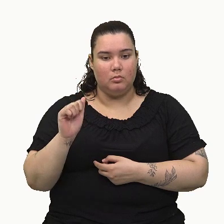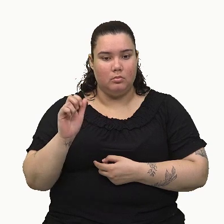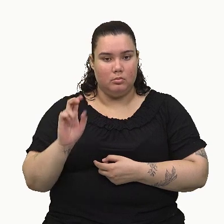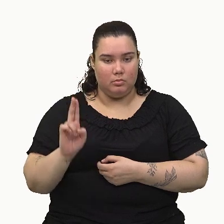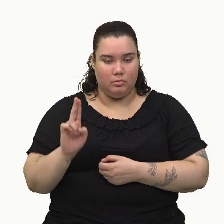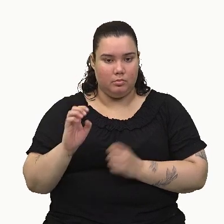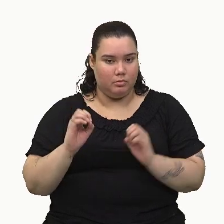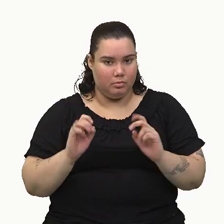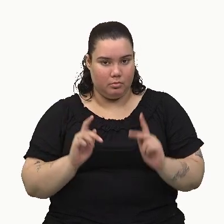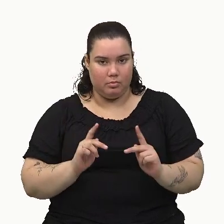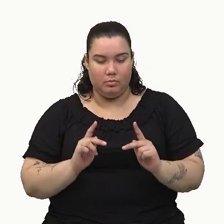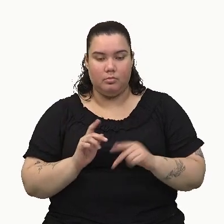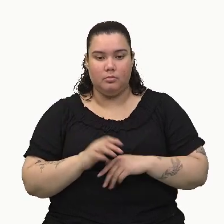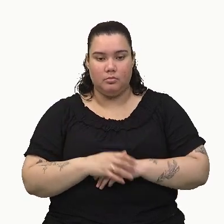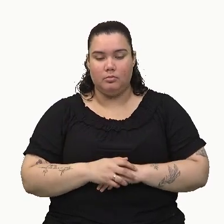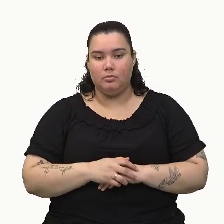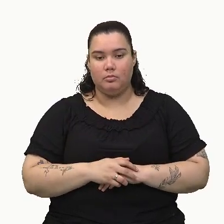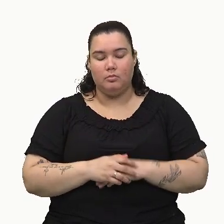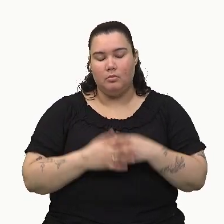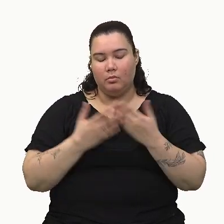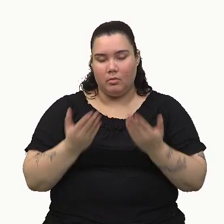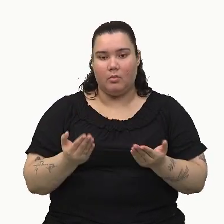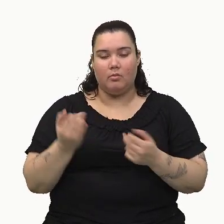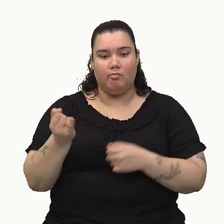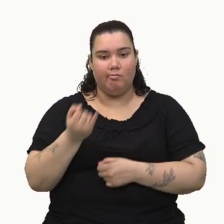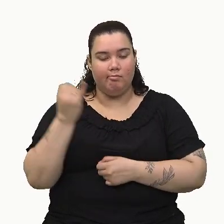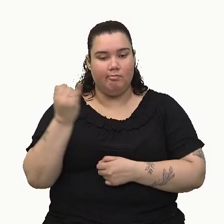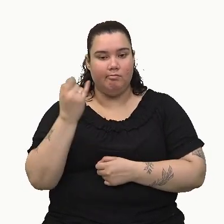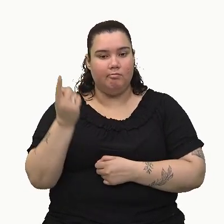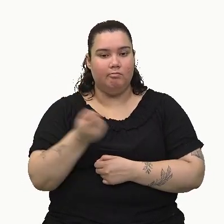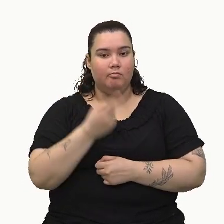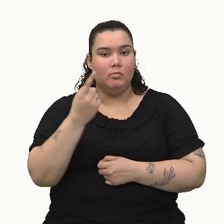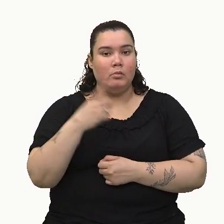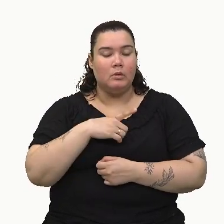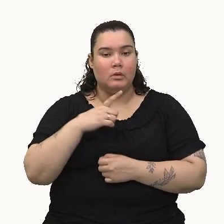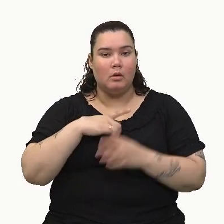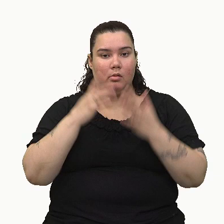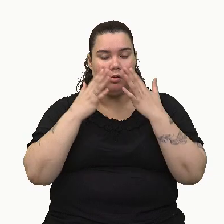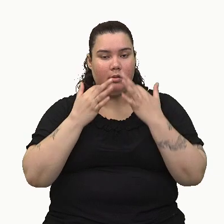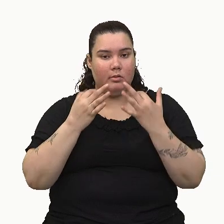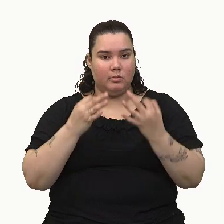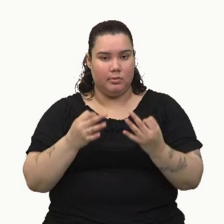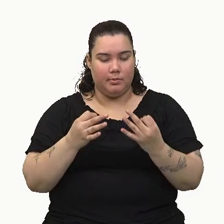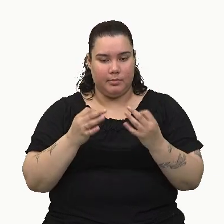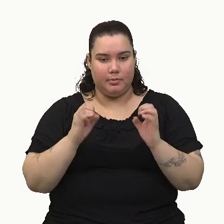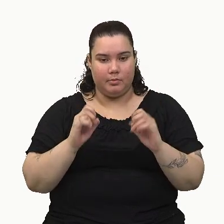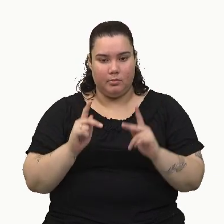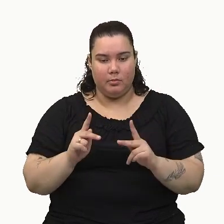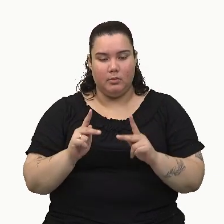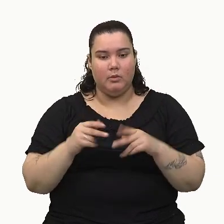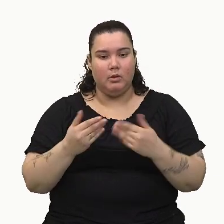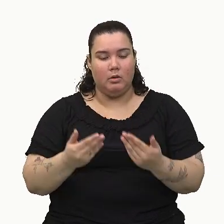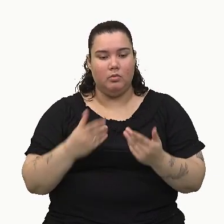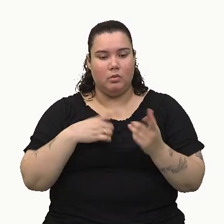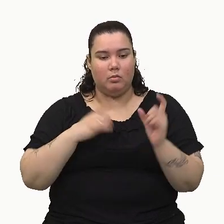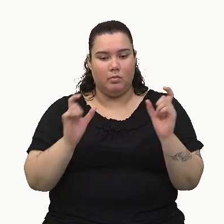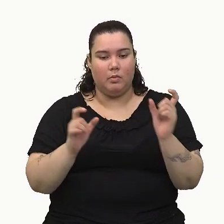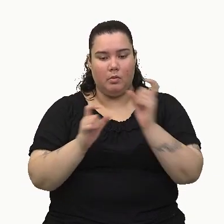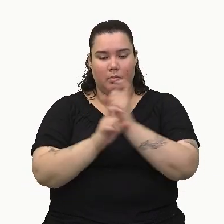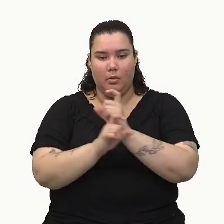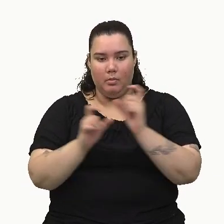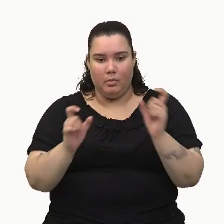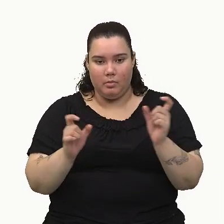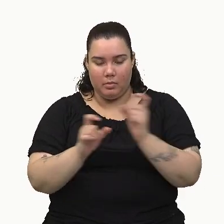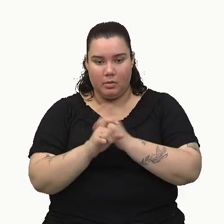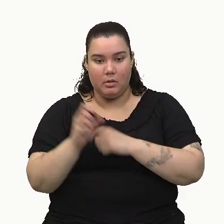Beleza? Então, é muito importante você verificar isso aí, tá? A posição dos elementos e se